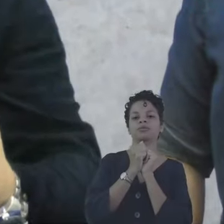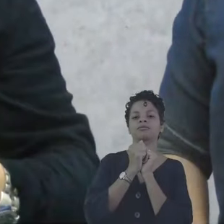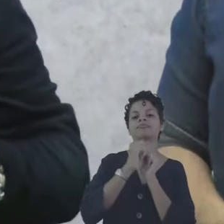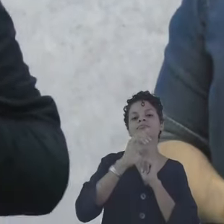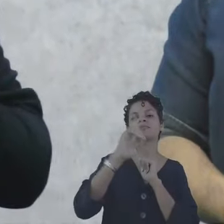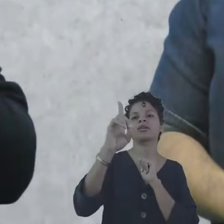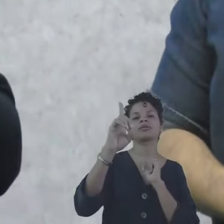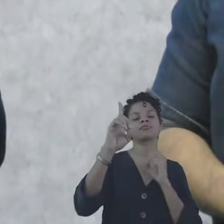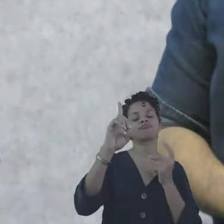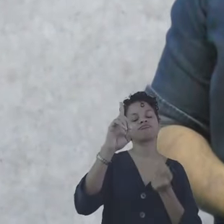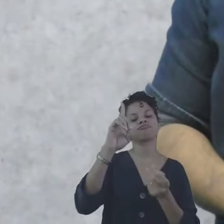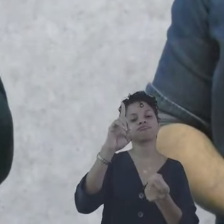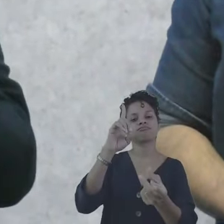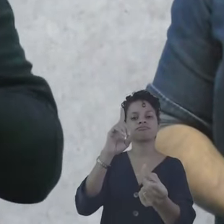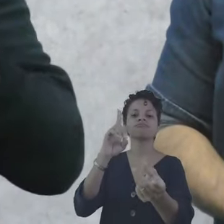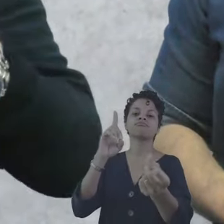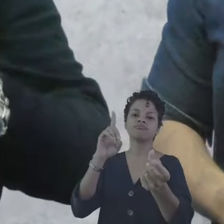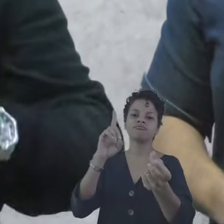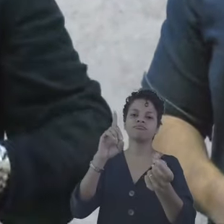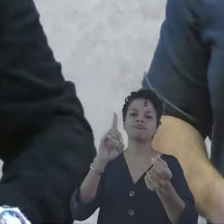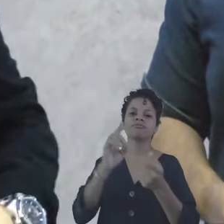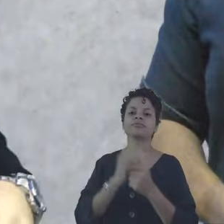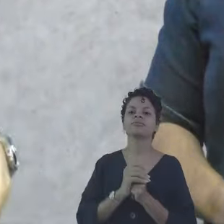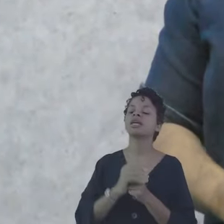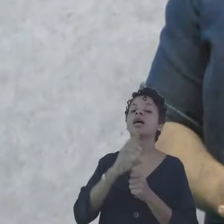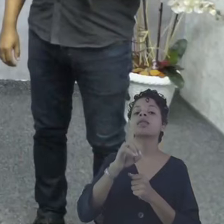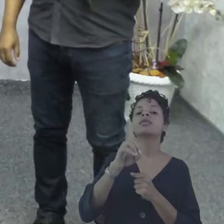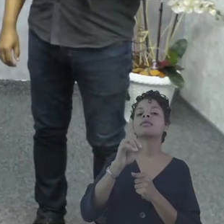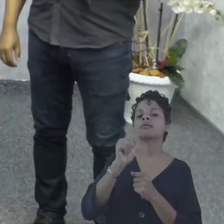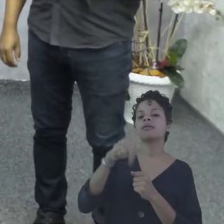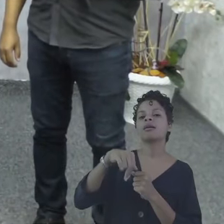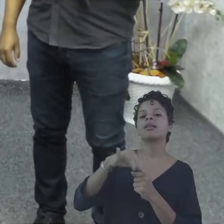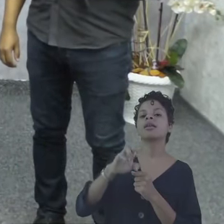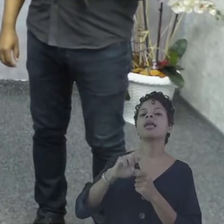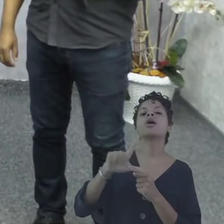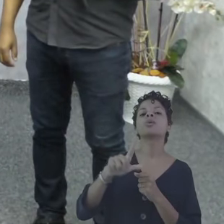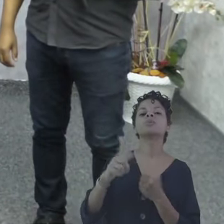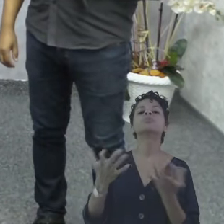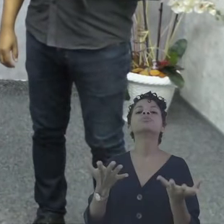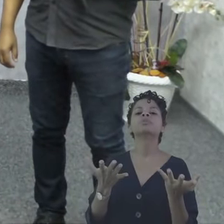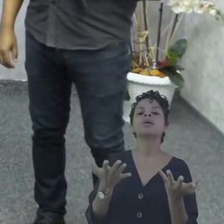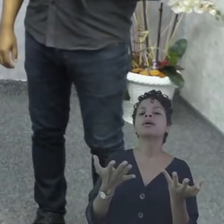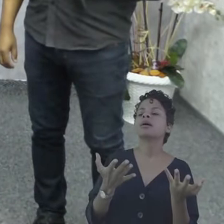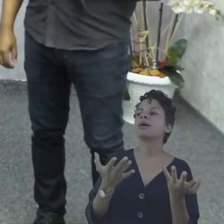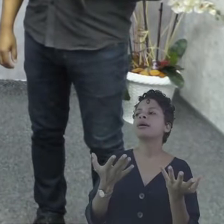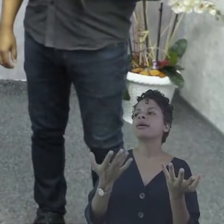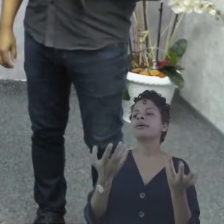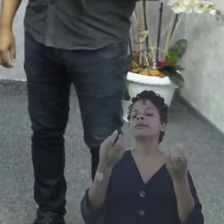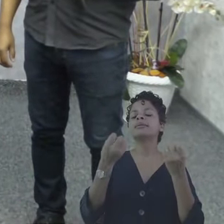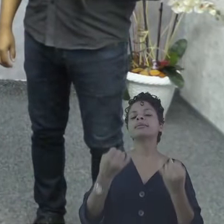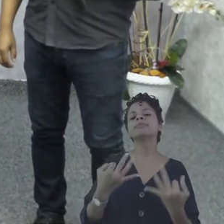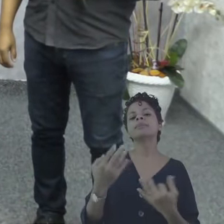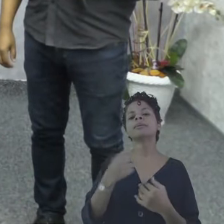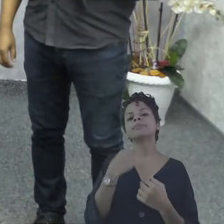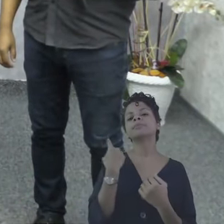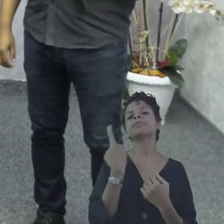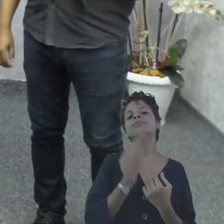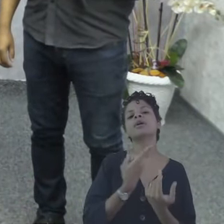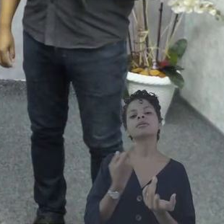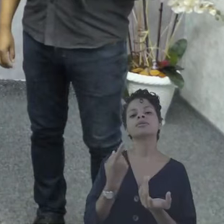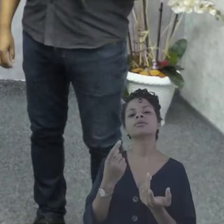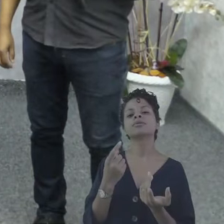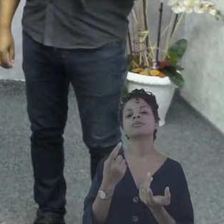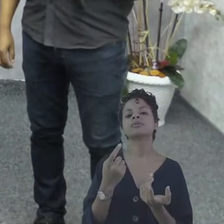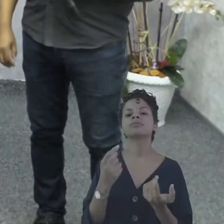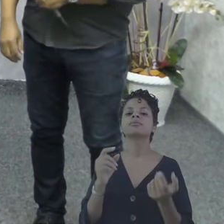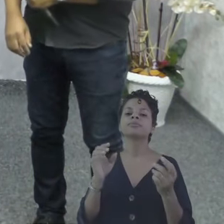Pai, eternamente, eternamente. Daniel, passe para o pessoal as nossas mídias sociais. Legal, as nossas